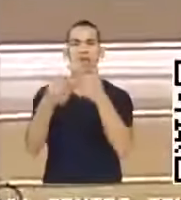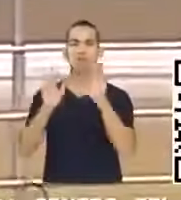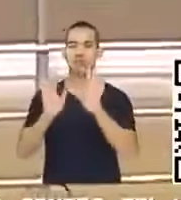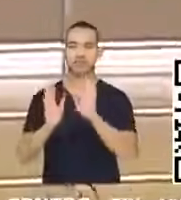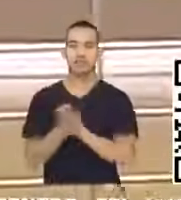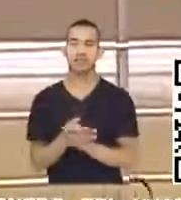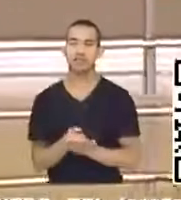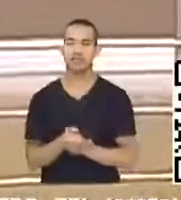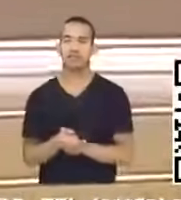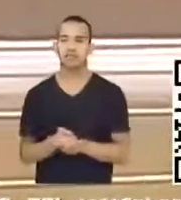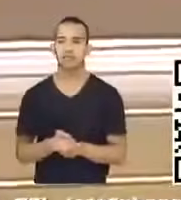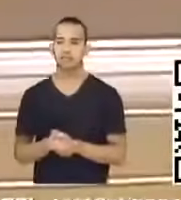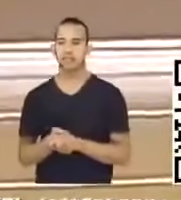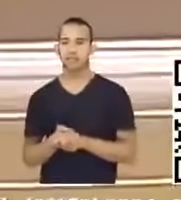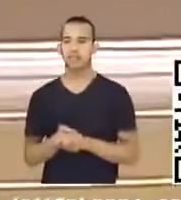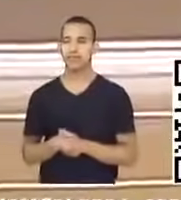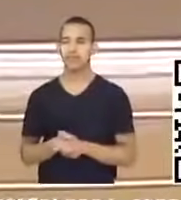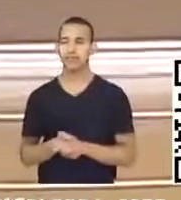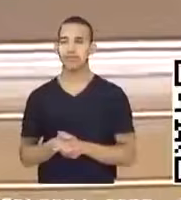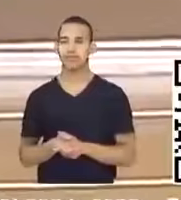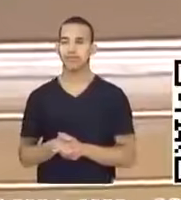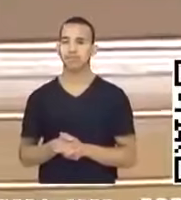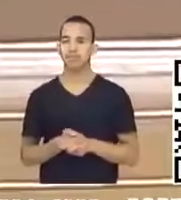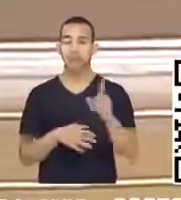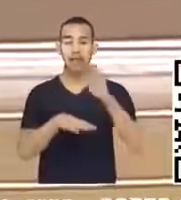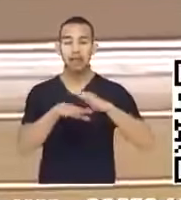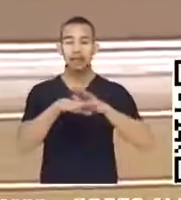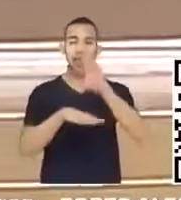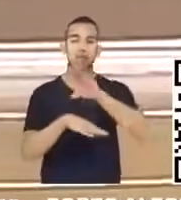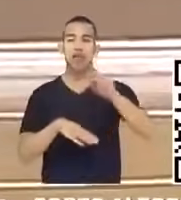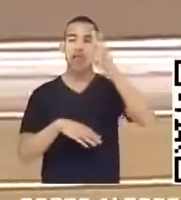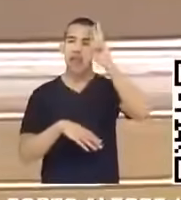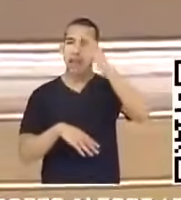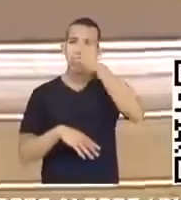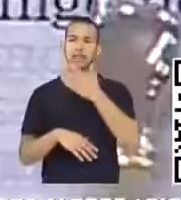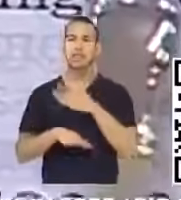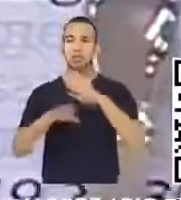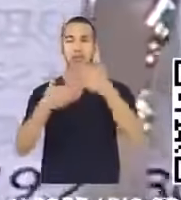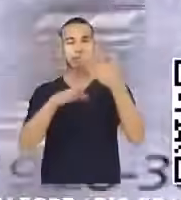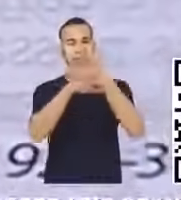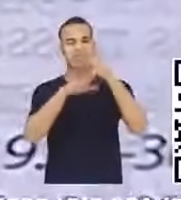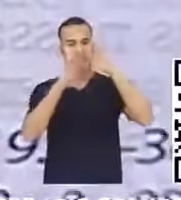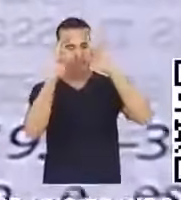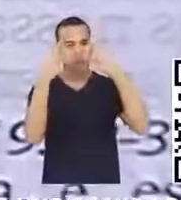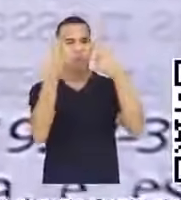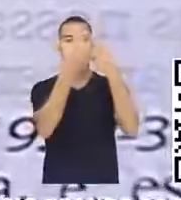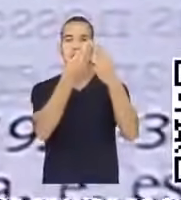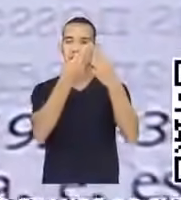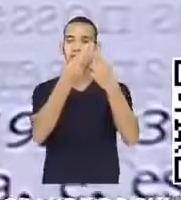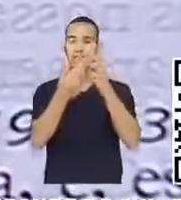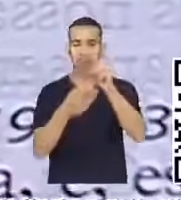é um lugar e ele falou lembra de mim Quando vieres no teu reino Jesus falou puxa